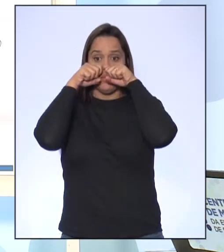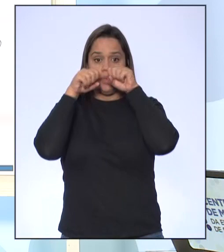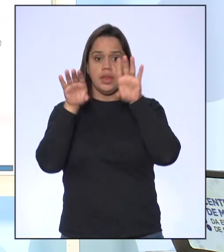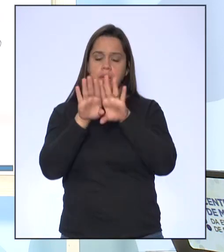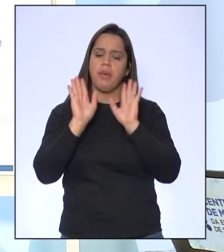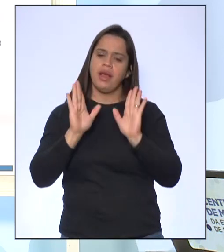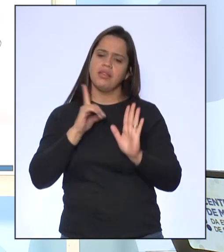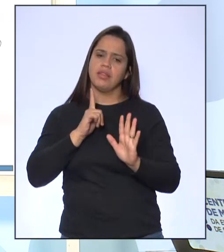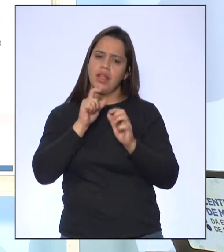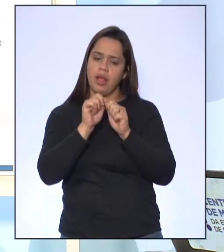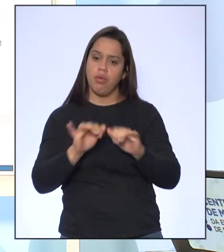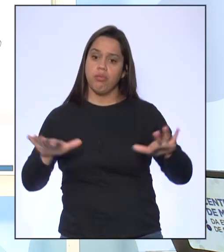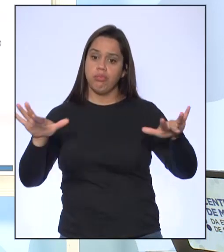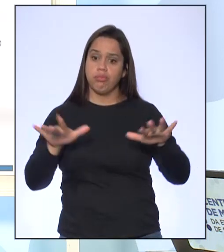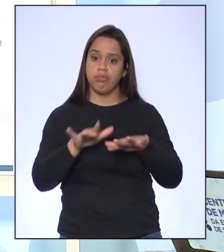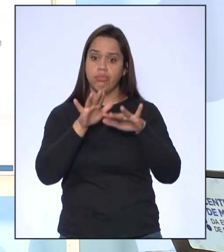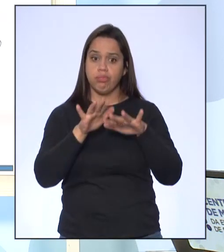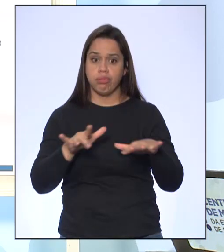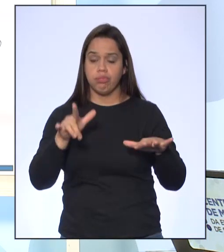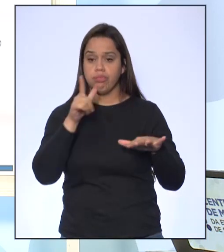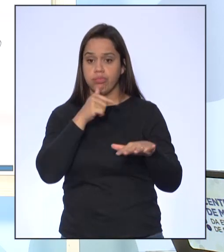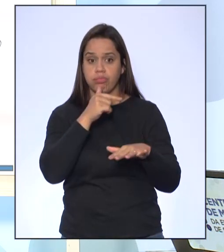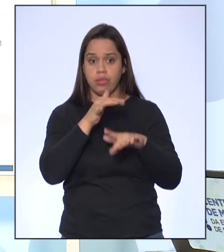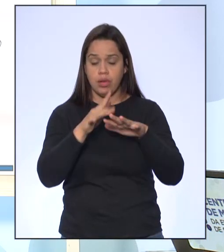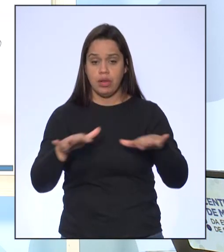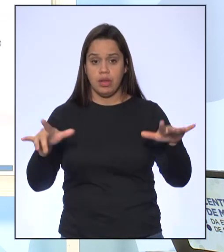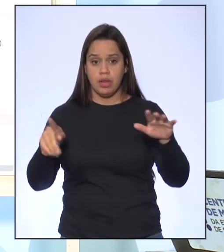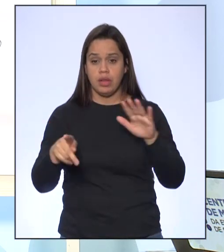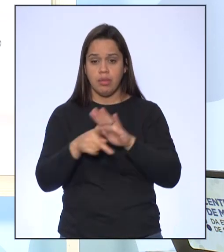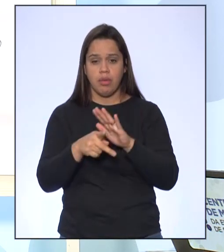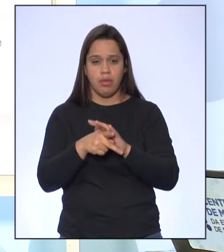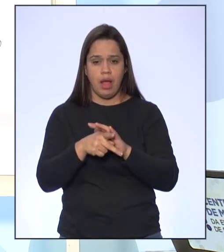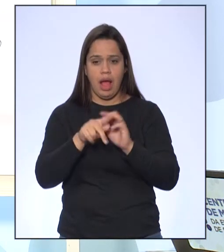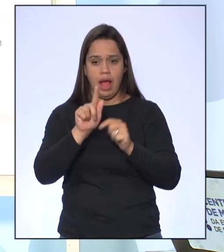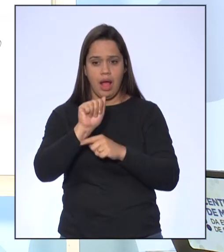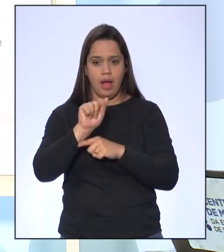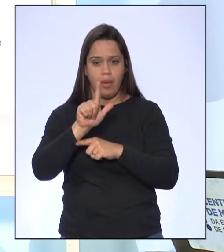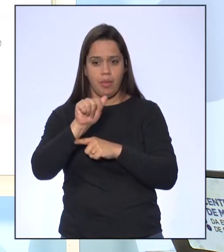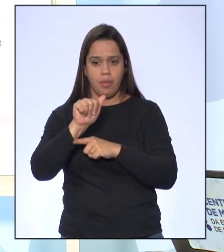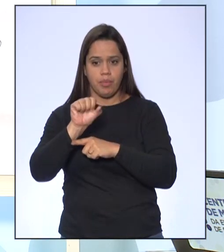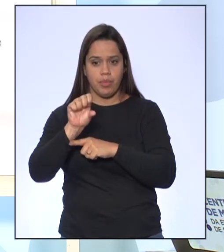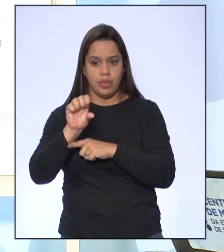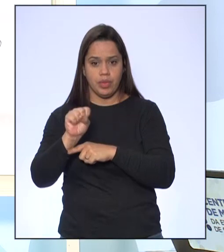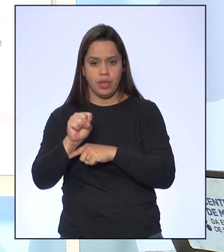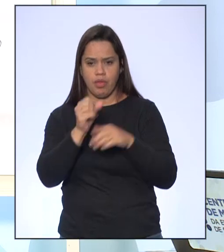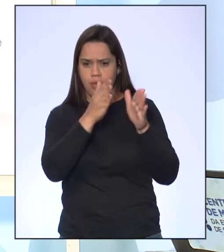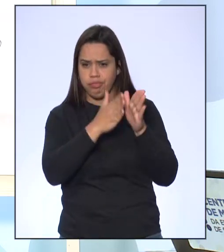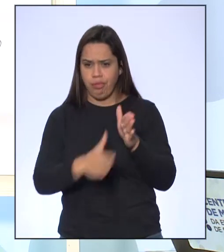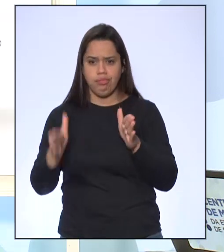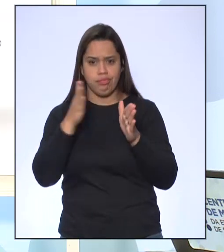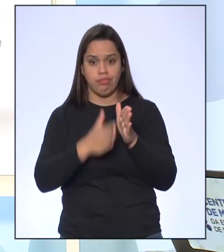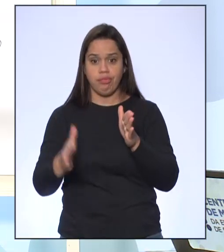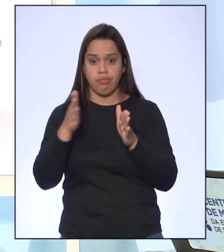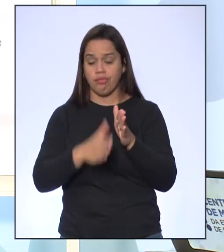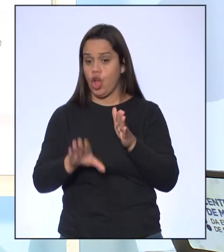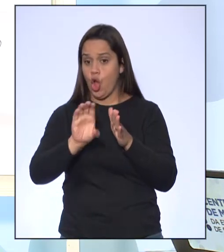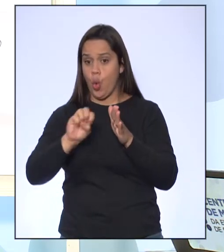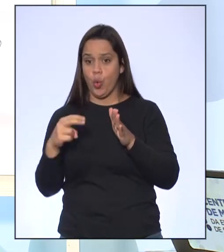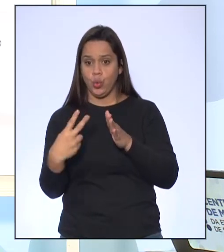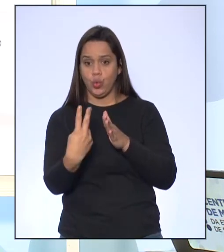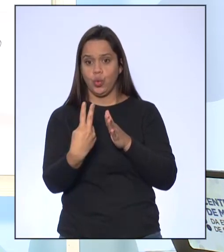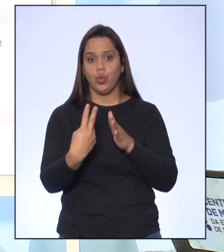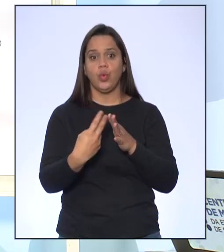algas nos oceanos produzindo toneladas de oxigênio, que aí sim essa quantidade de oxigênio fica disponível para